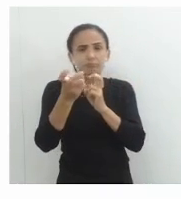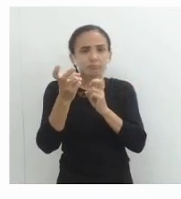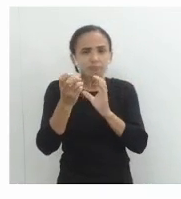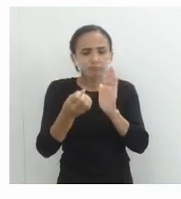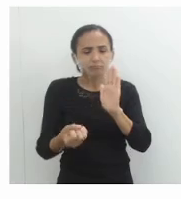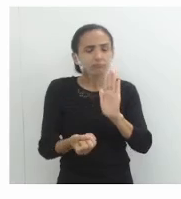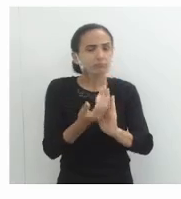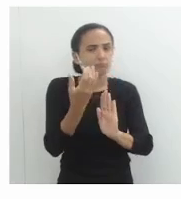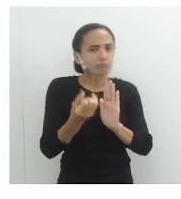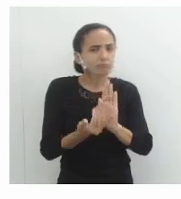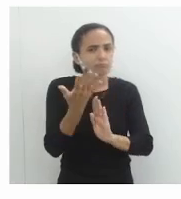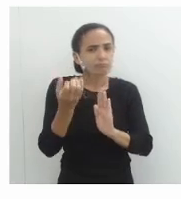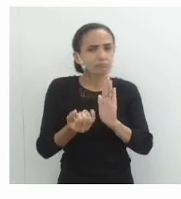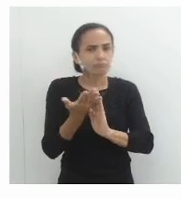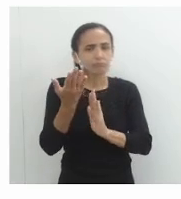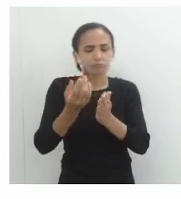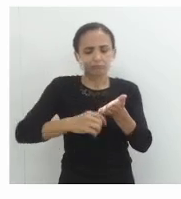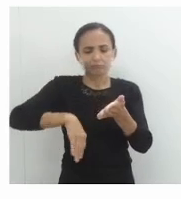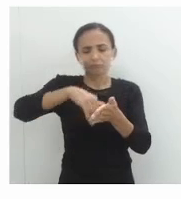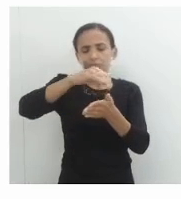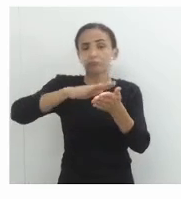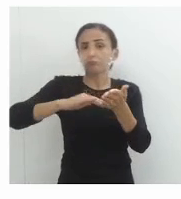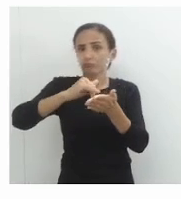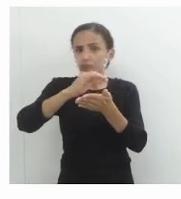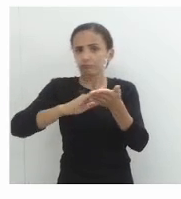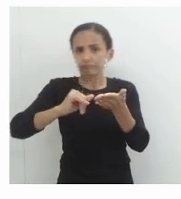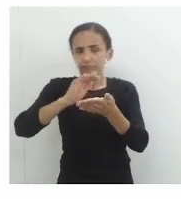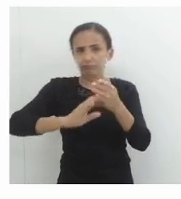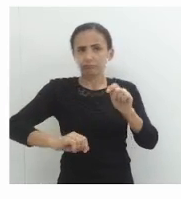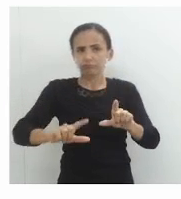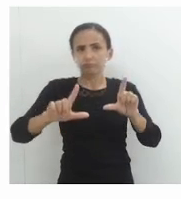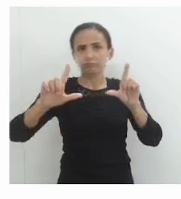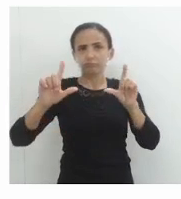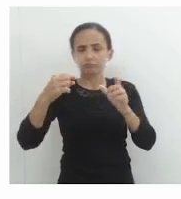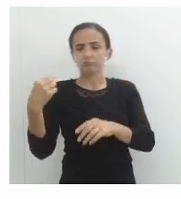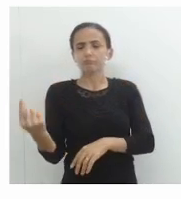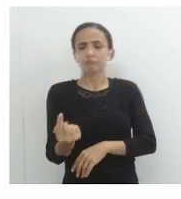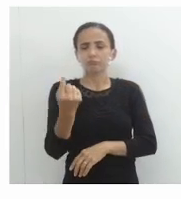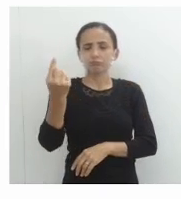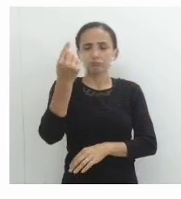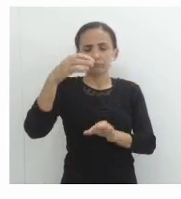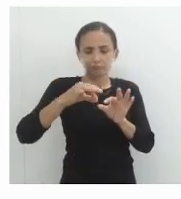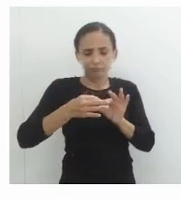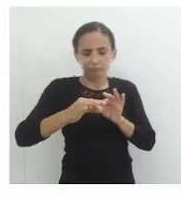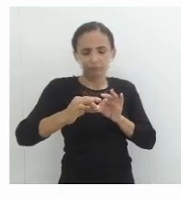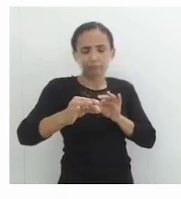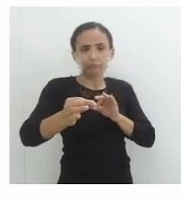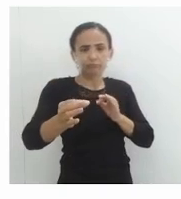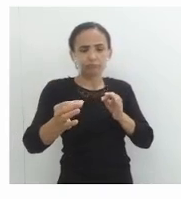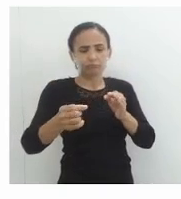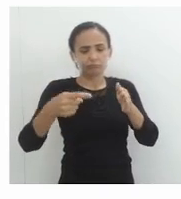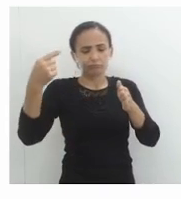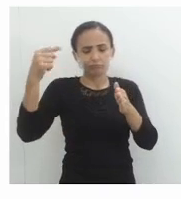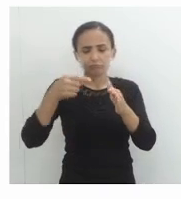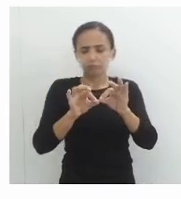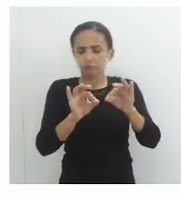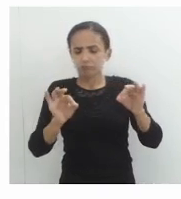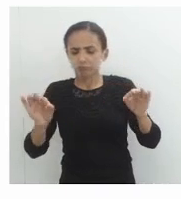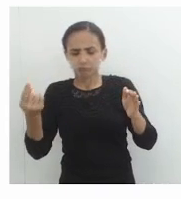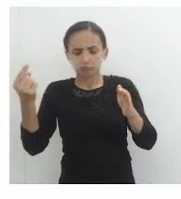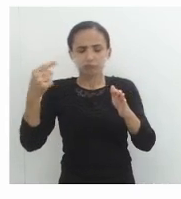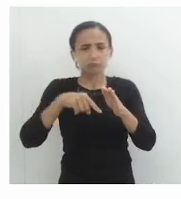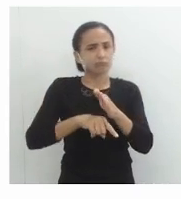de obras em 3 dimensões, como já falei anteriormente: altura, largura e também comprimento.